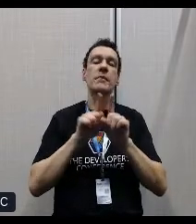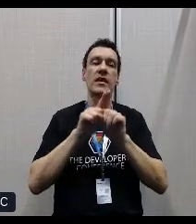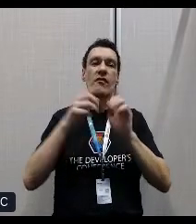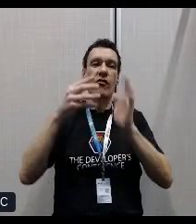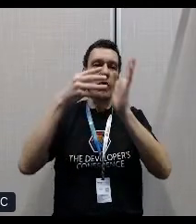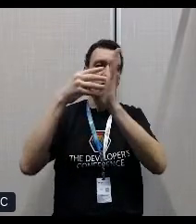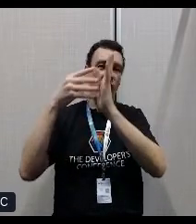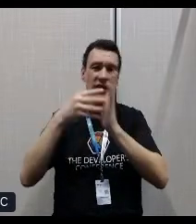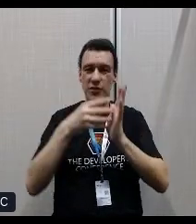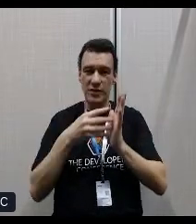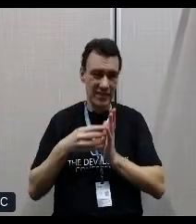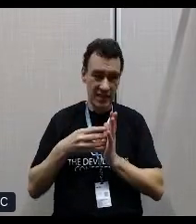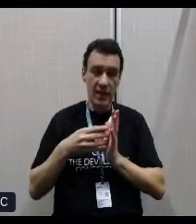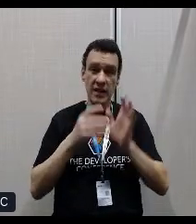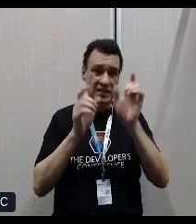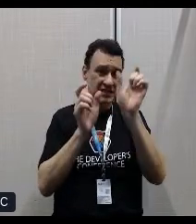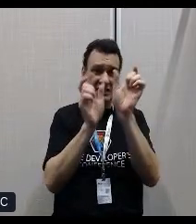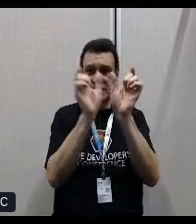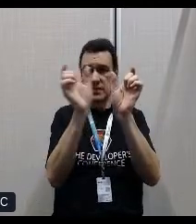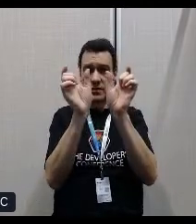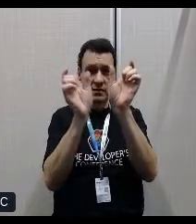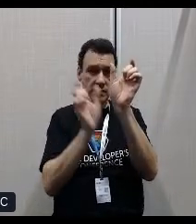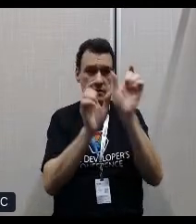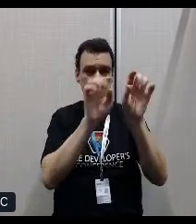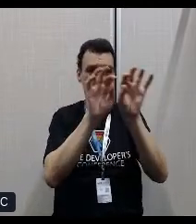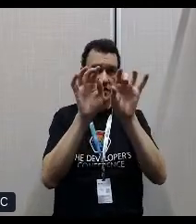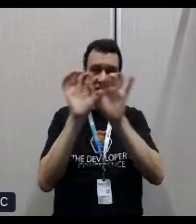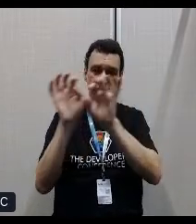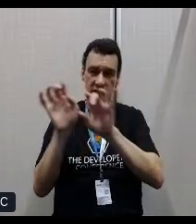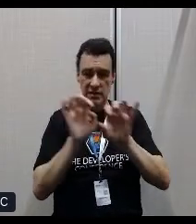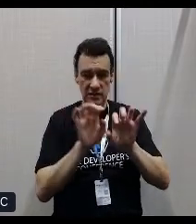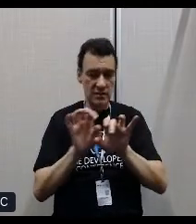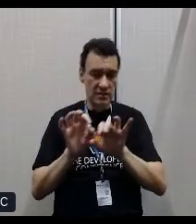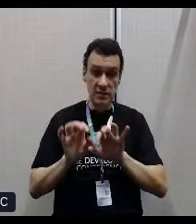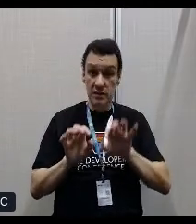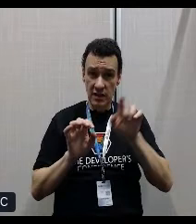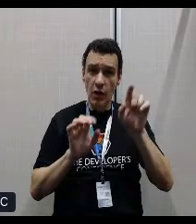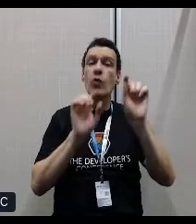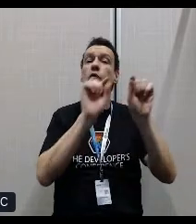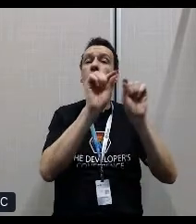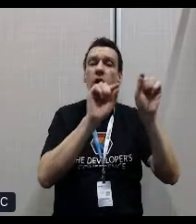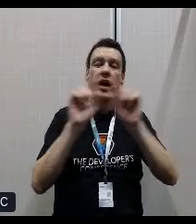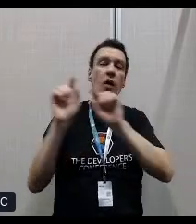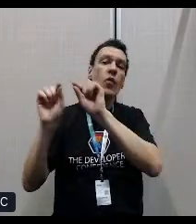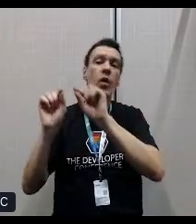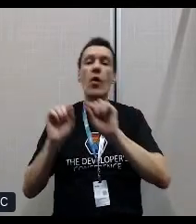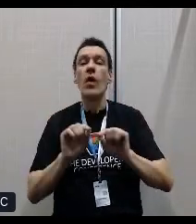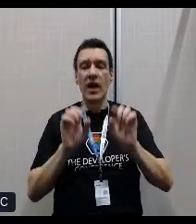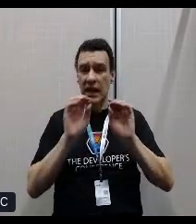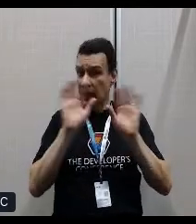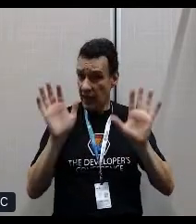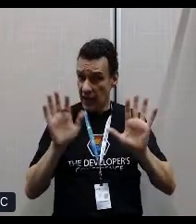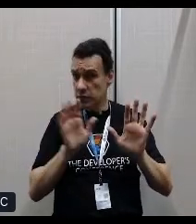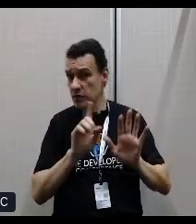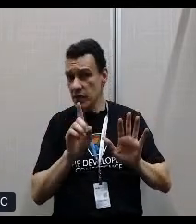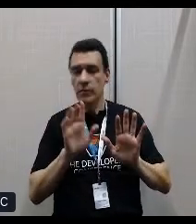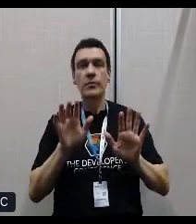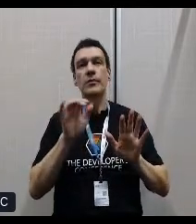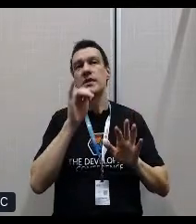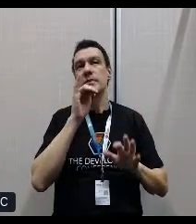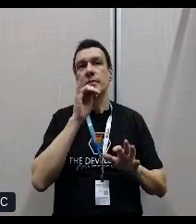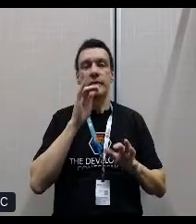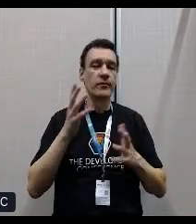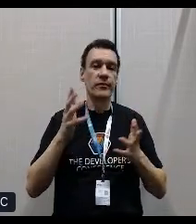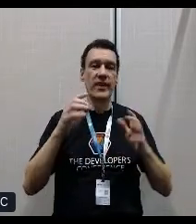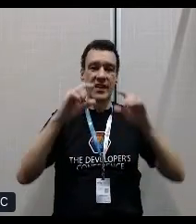interações são descritas de forma clara e inequívoca, o que eu coloco como título do campo